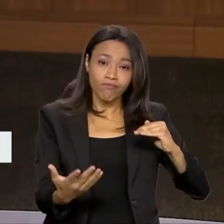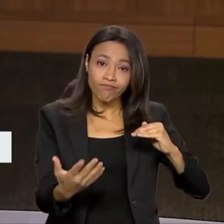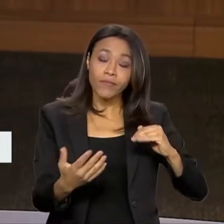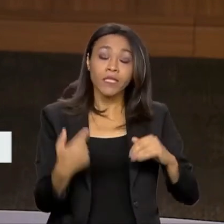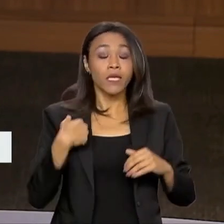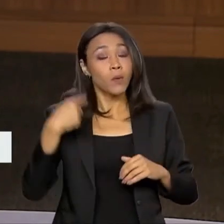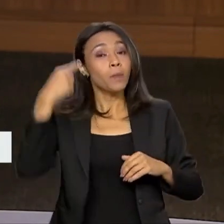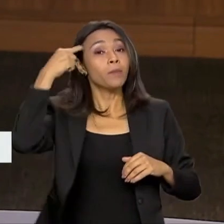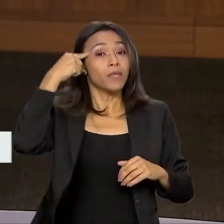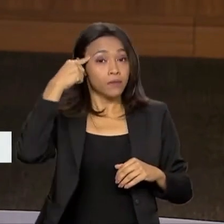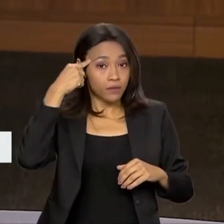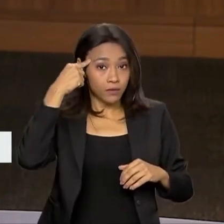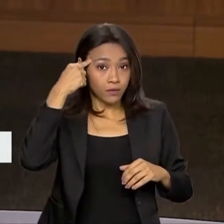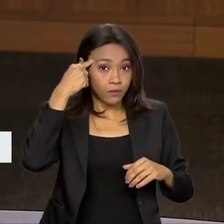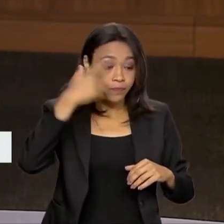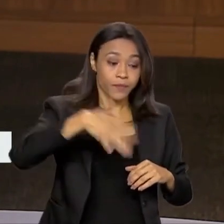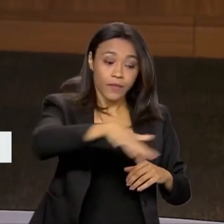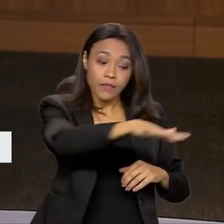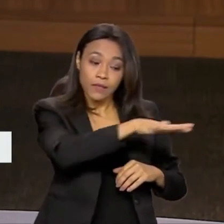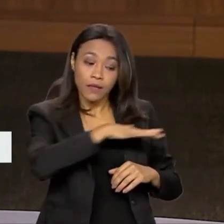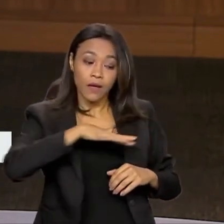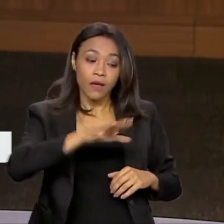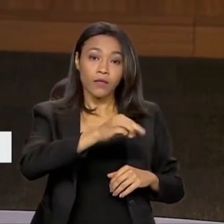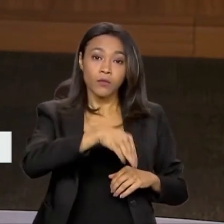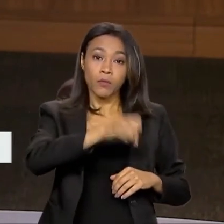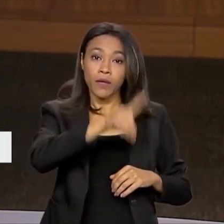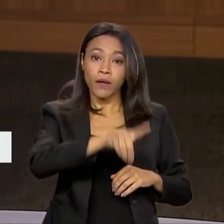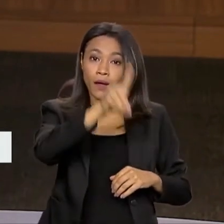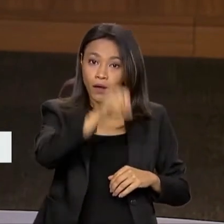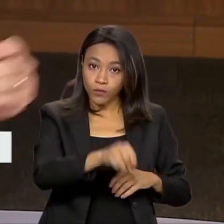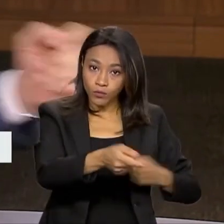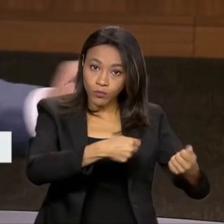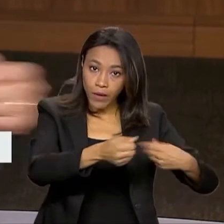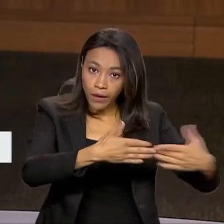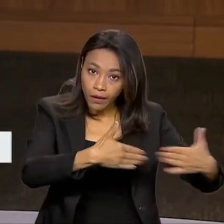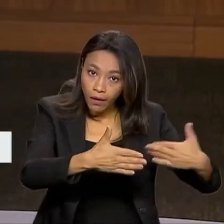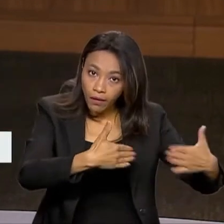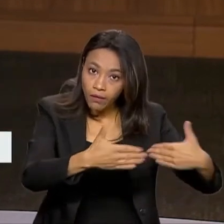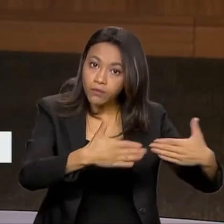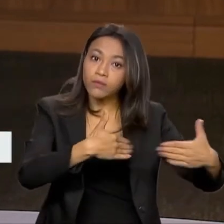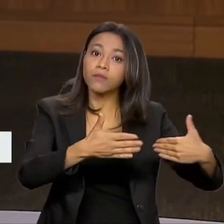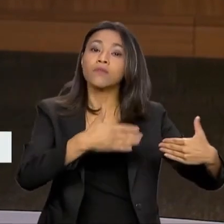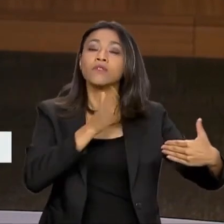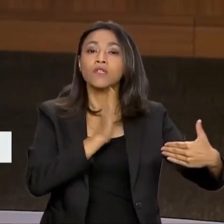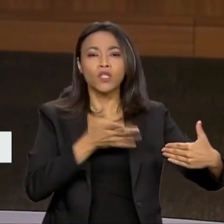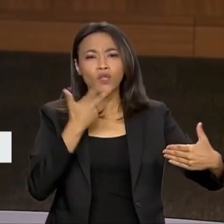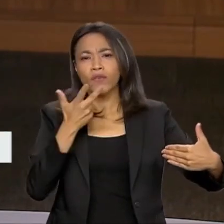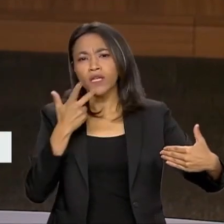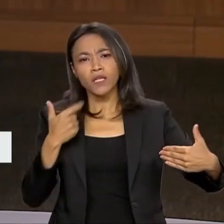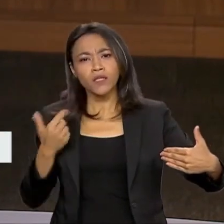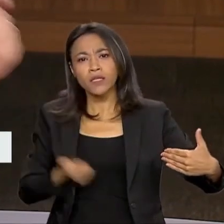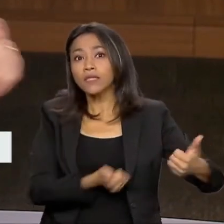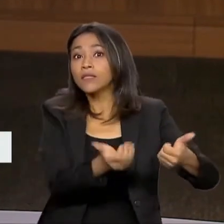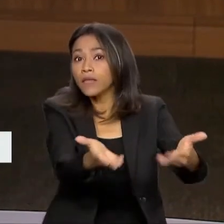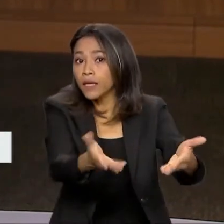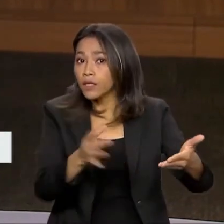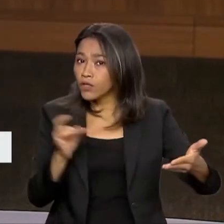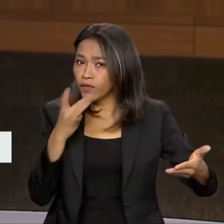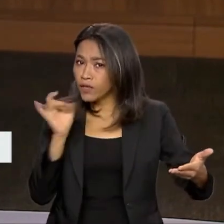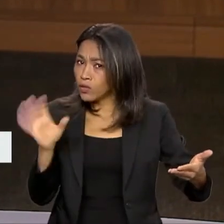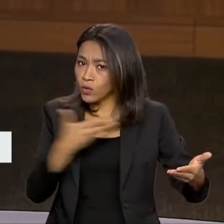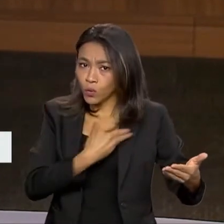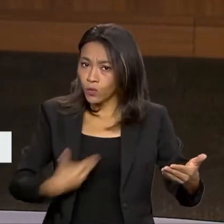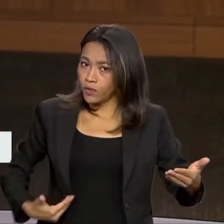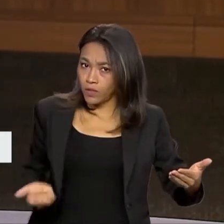o mercado né pelas entregas que foram feitas e quando eu falo de entrada não tô falando só do governo Eu sempre faço